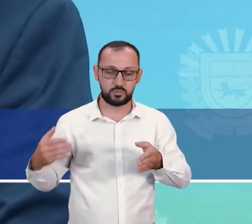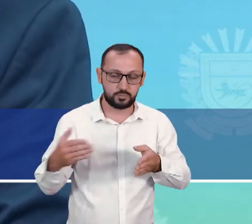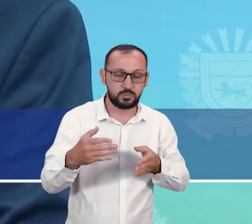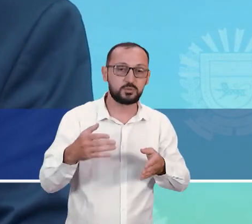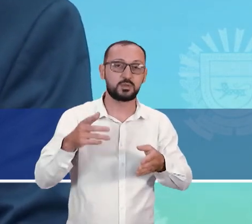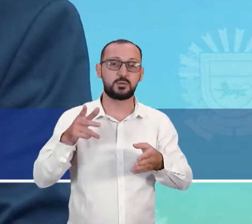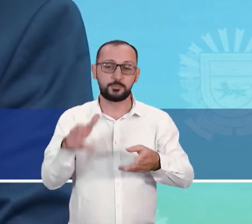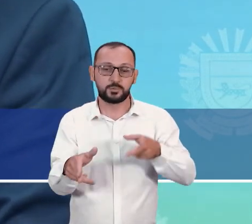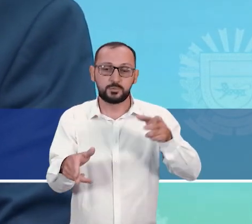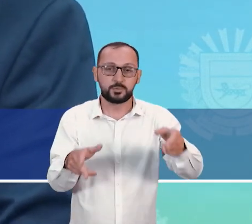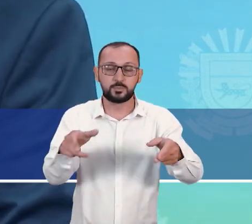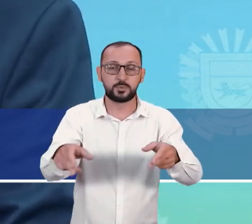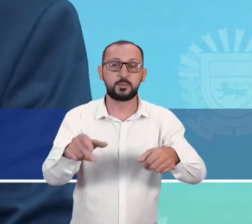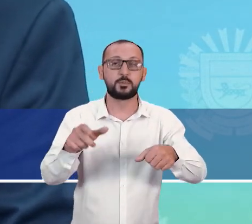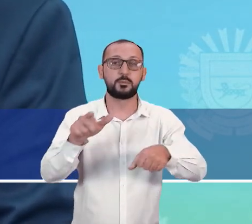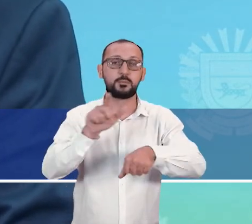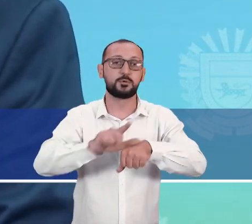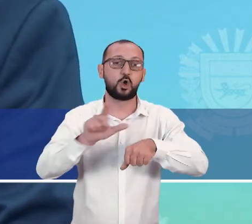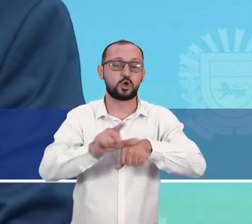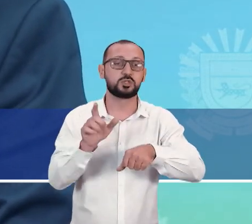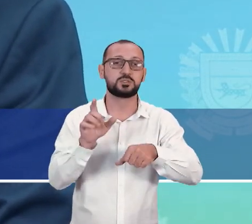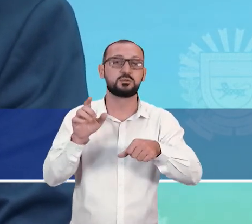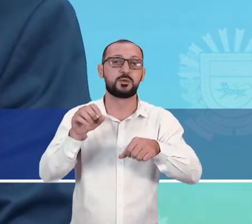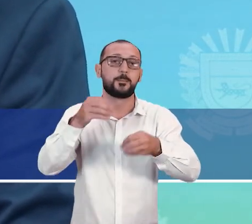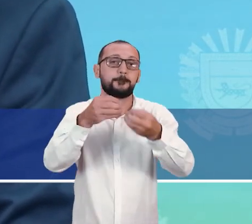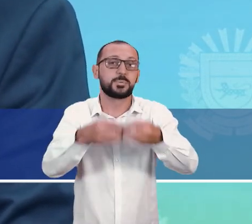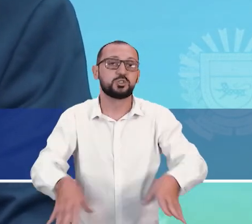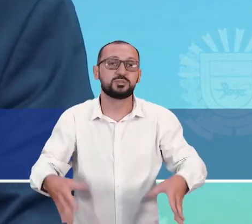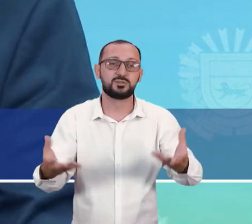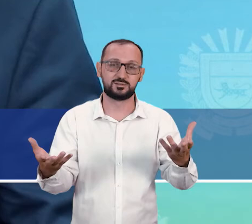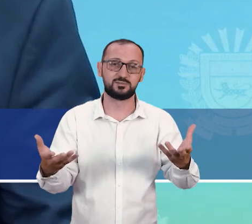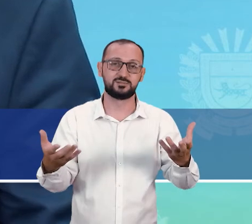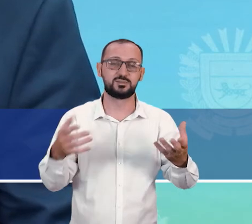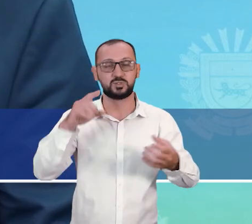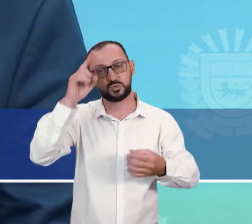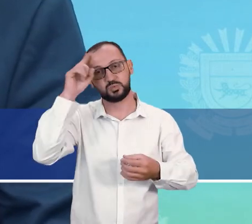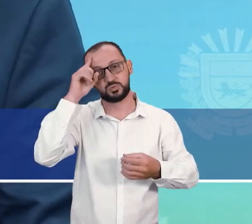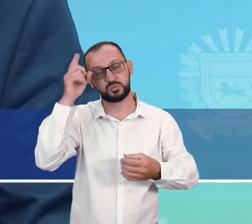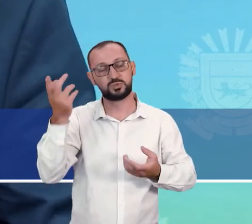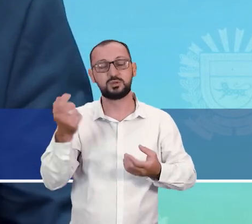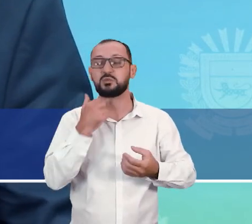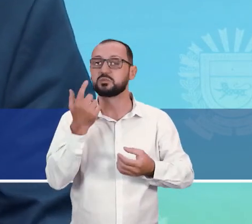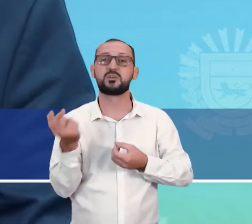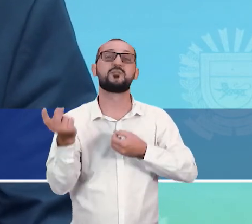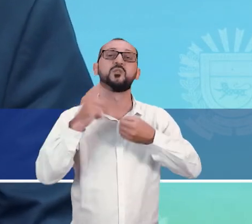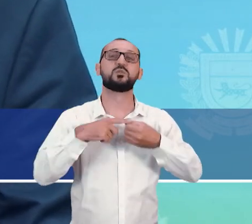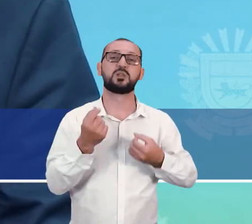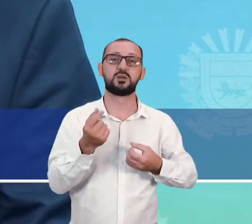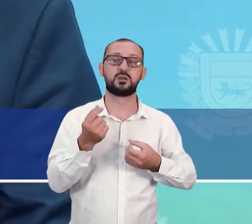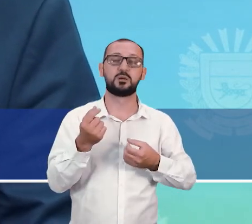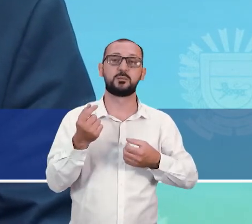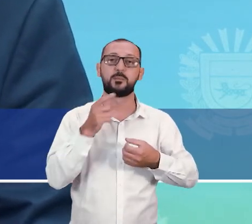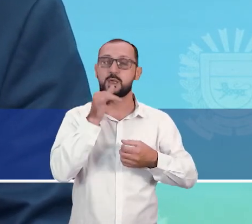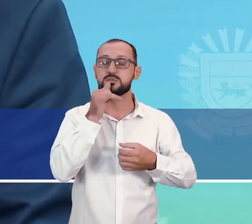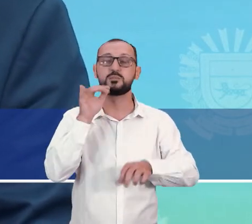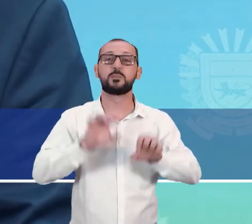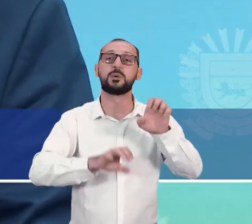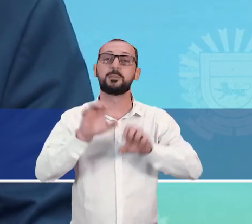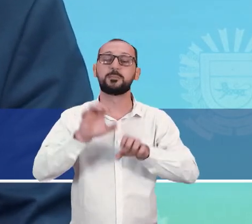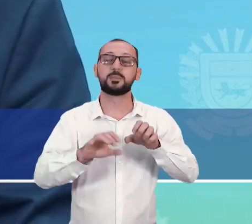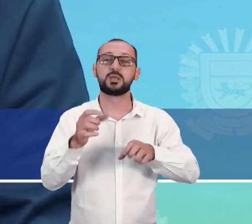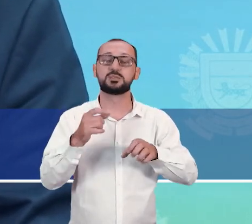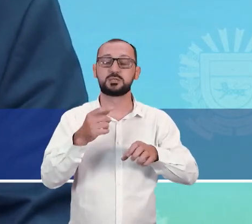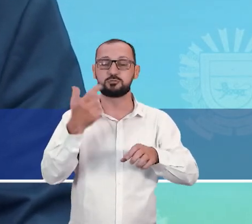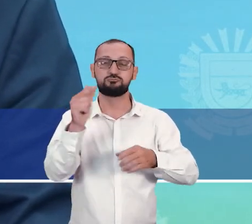de acessos, prejudicando o comércio, né, constantemente, e isso, o dia a dia ninguém volta. Então, uma empresa que fecha por não